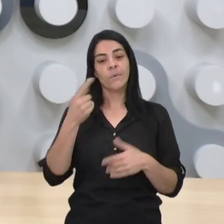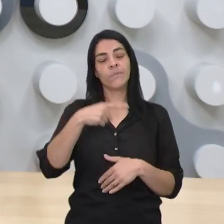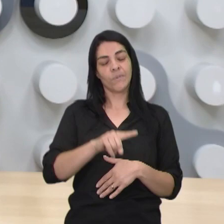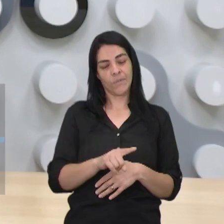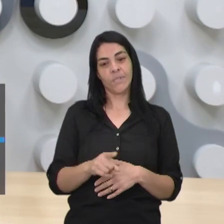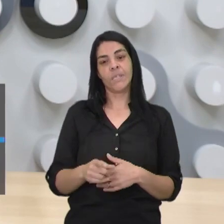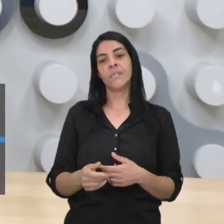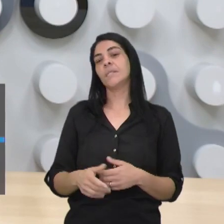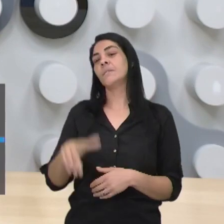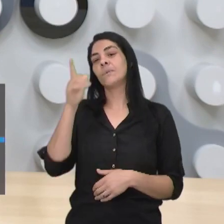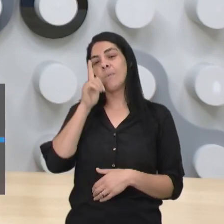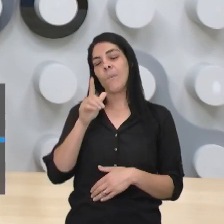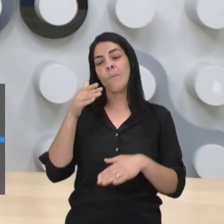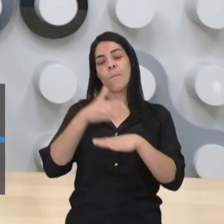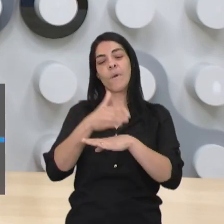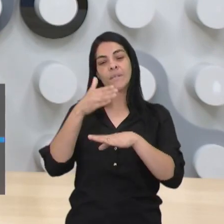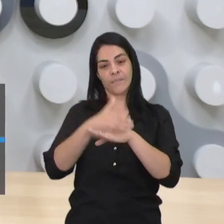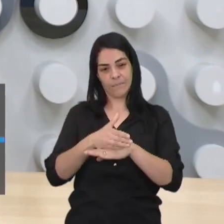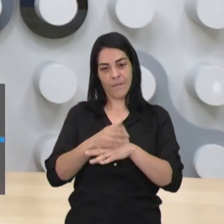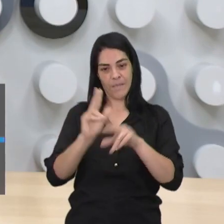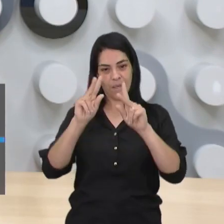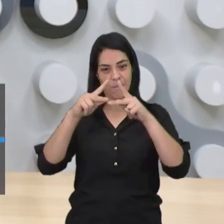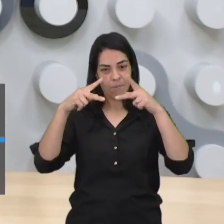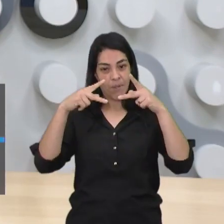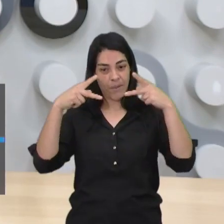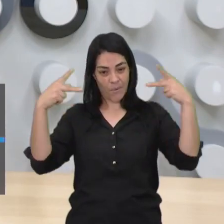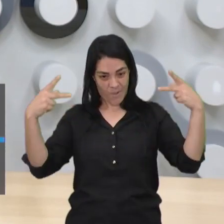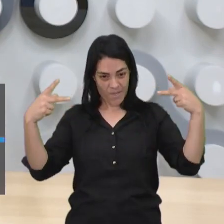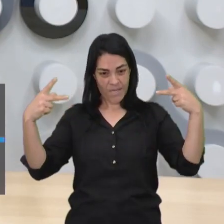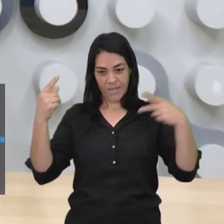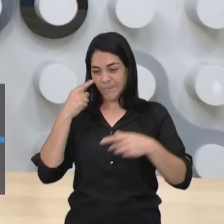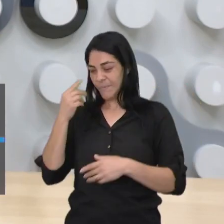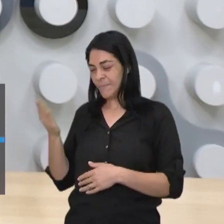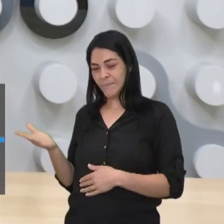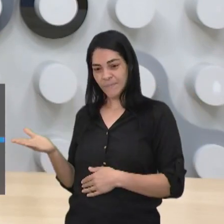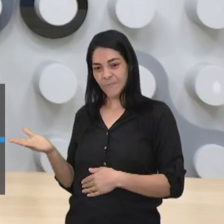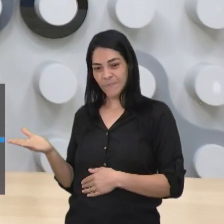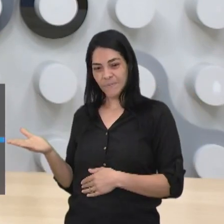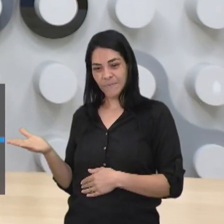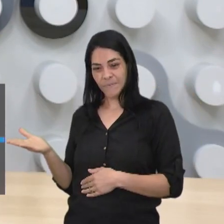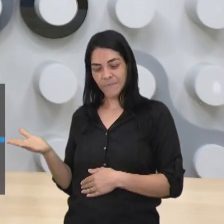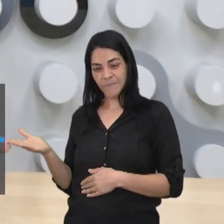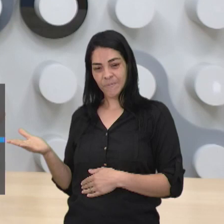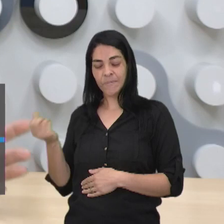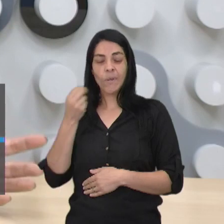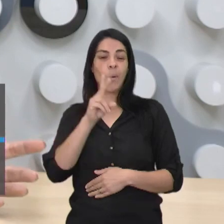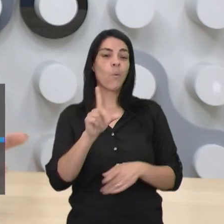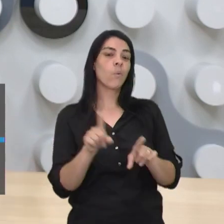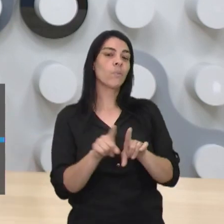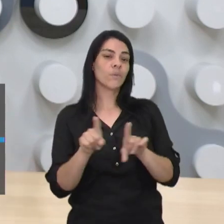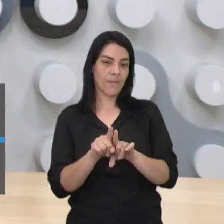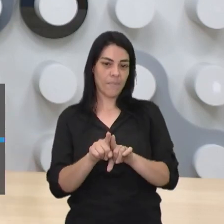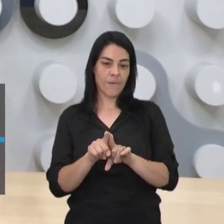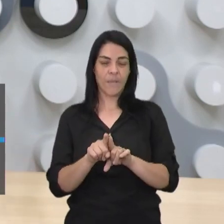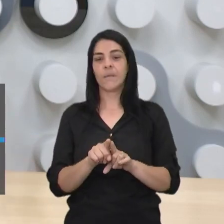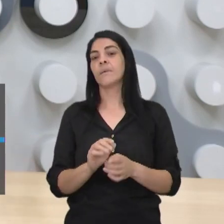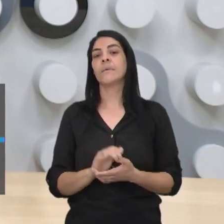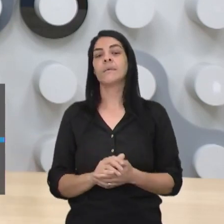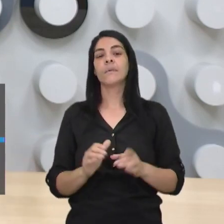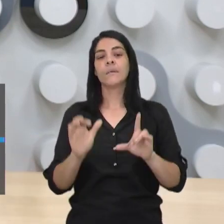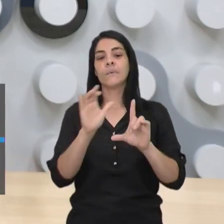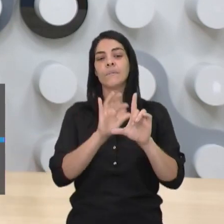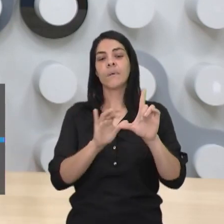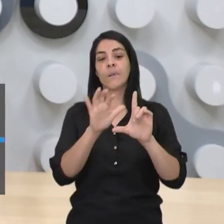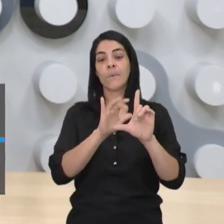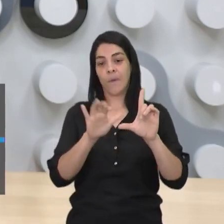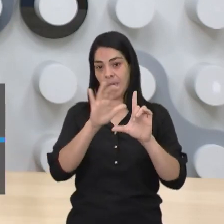podem acessá-las aí pelo link que está aparecendo aqui embaixo, tá certo? Ou também acessar pelo QR